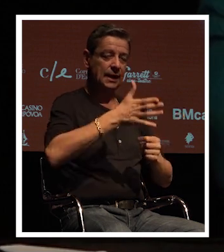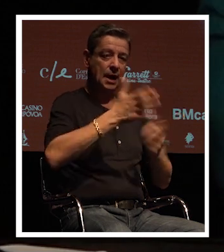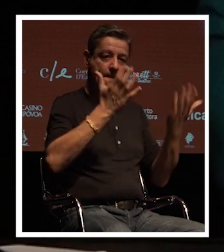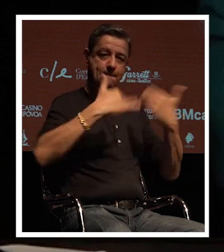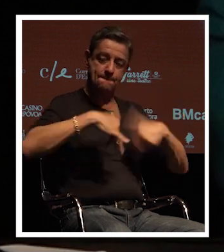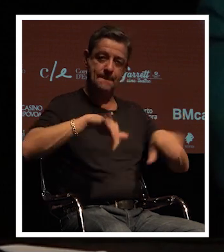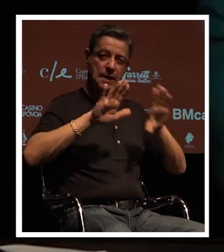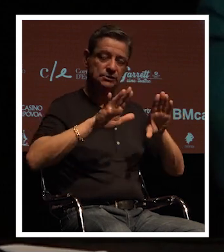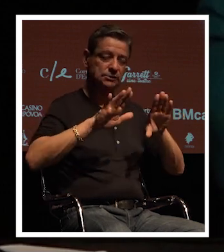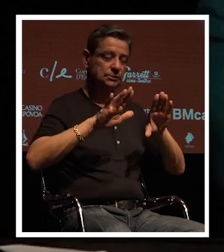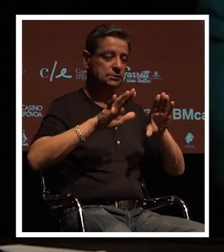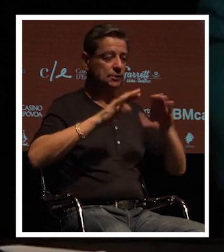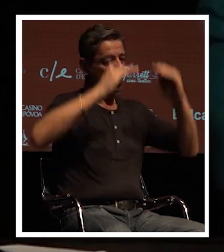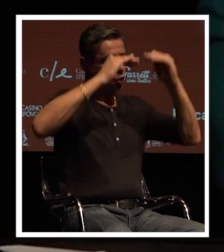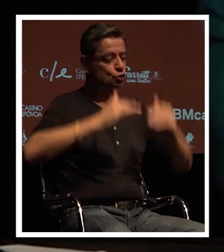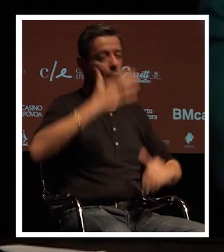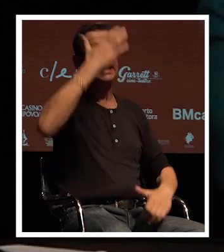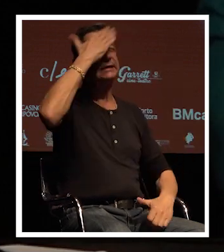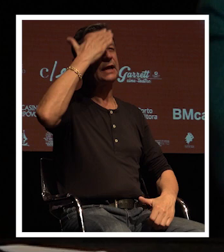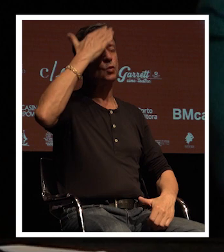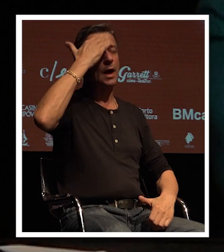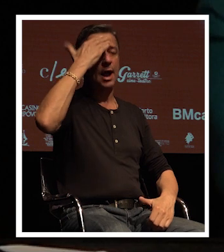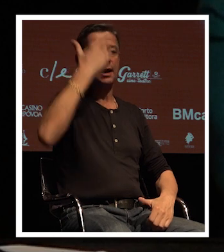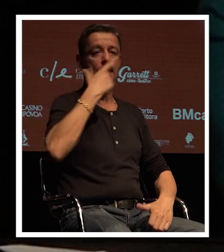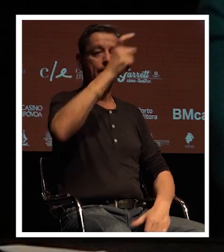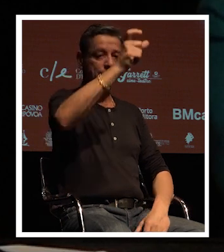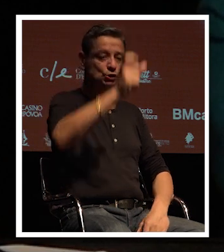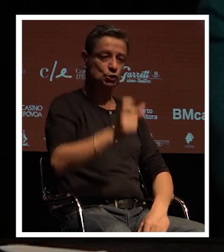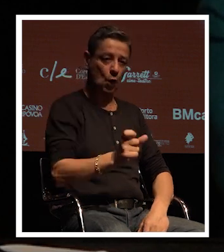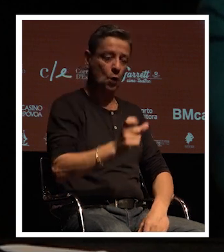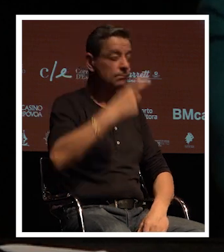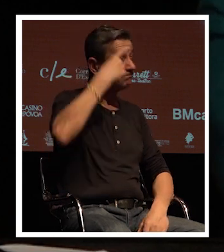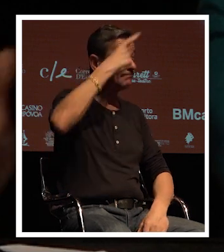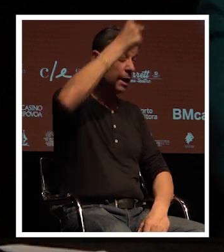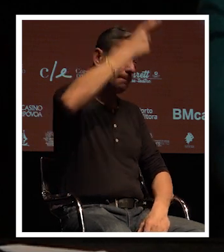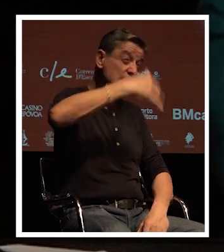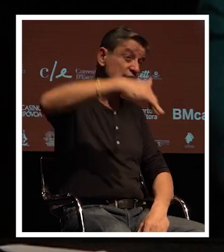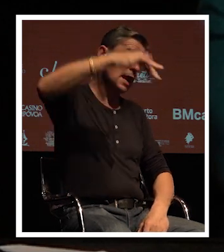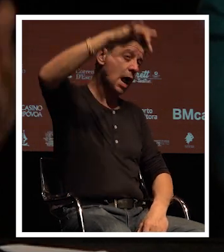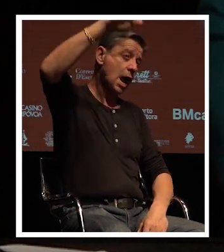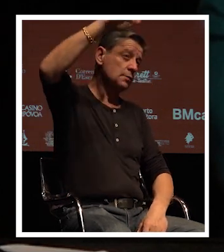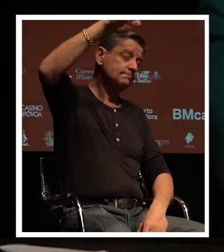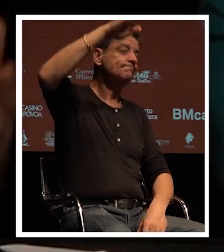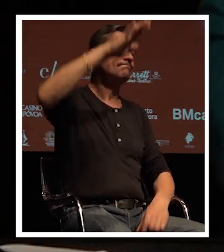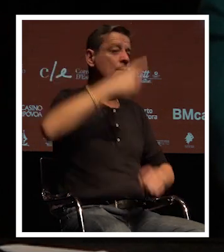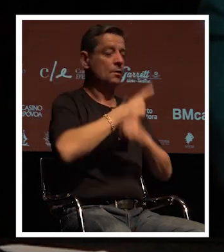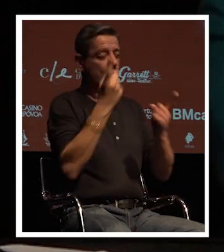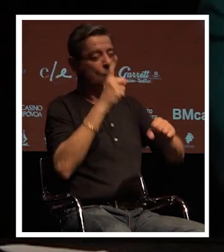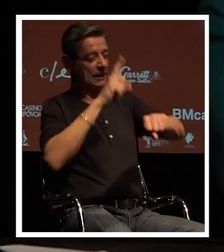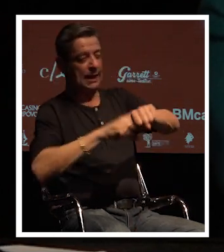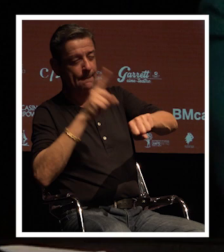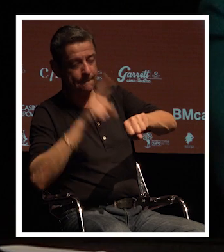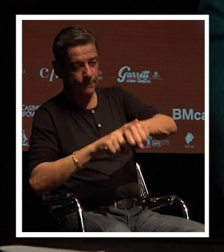indivíduo mas de redução intelectual do indivíduo um espaço que deixou de ser o espaço do Imaginário da entrega da contemplação do